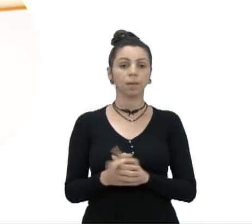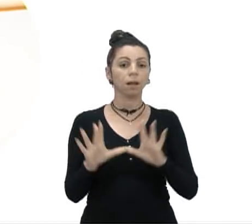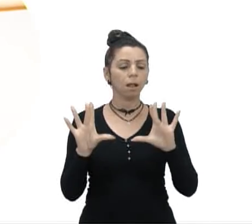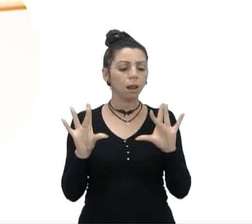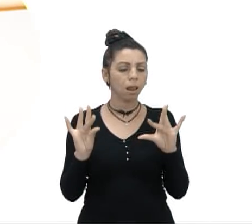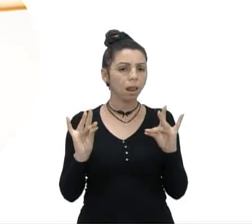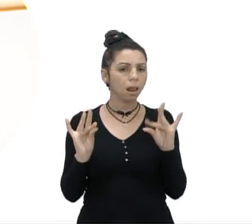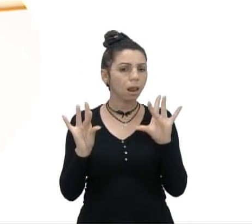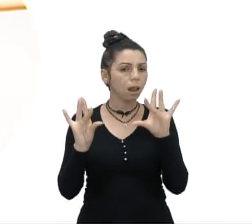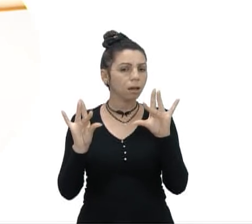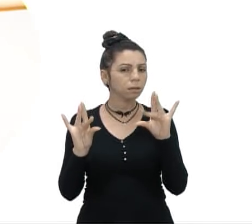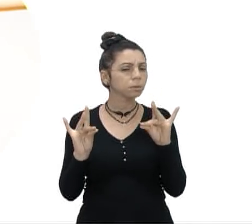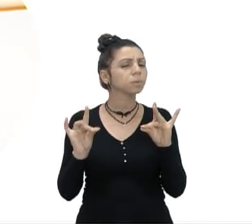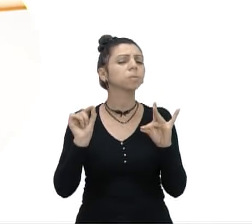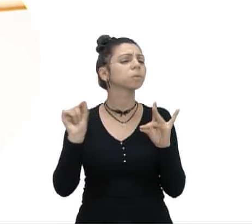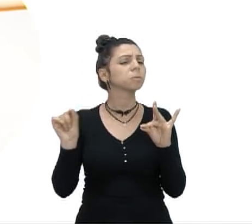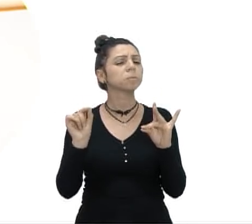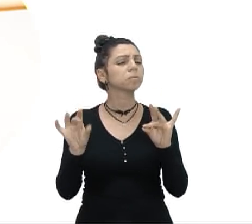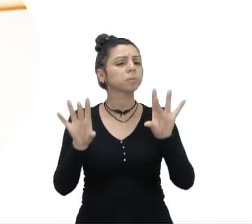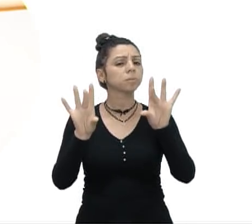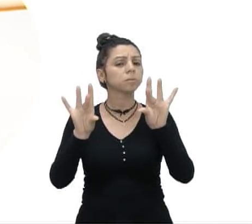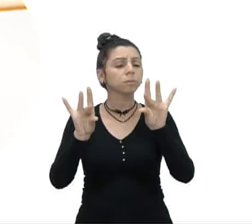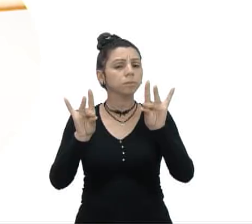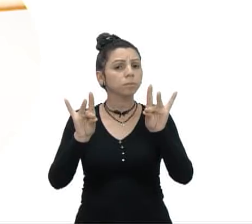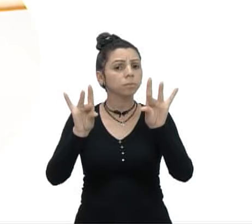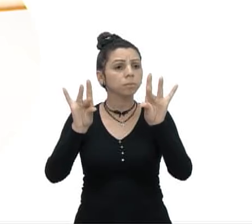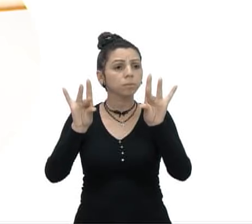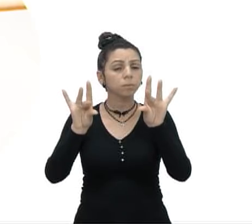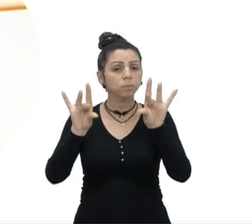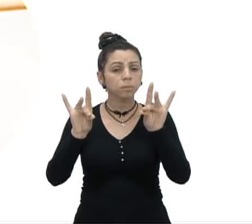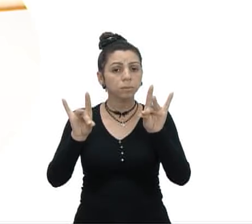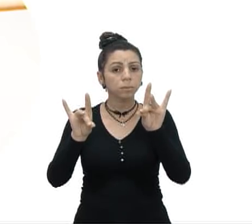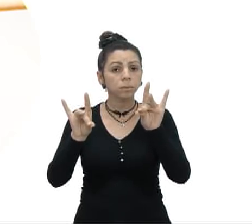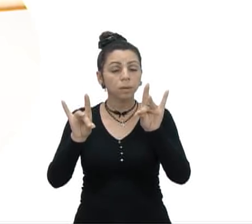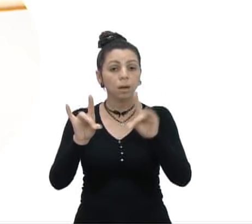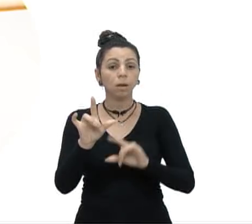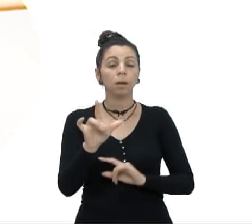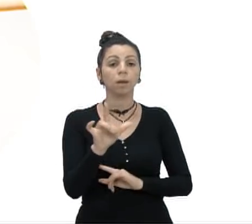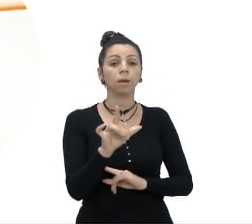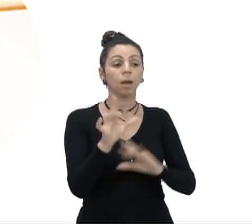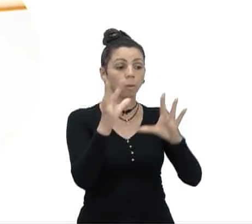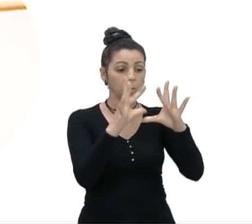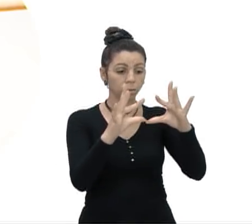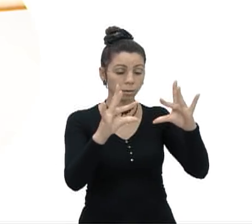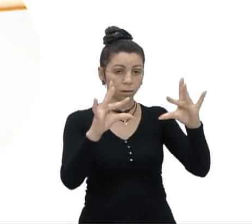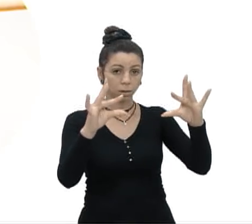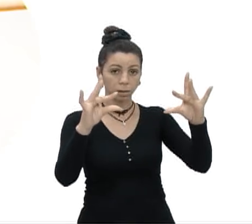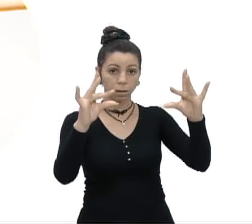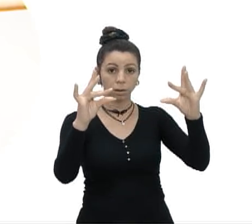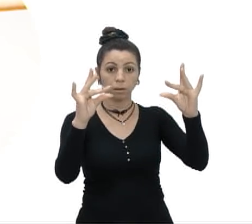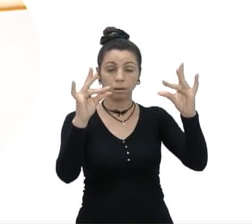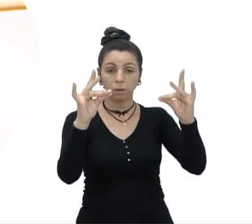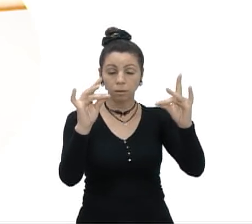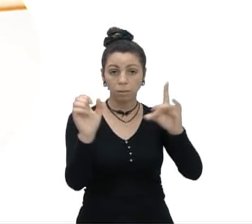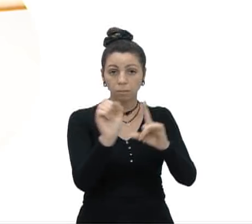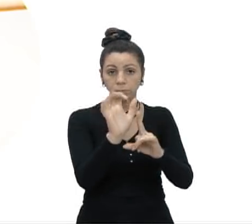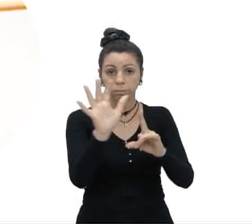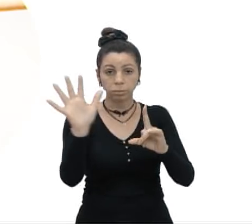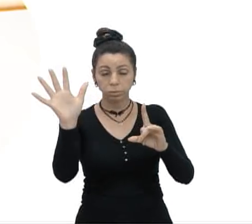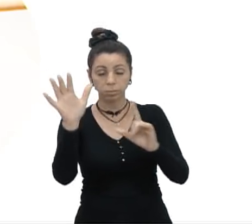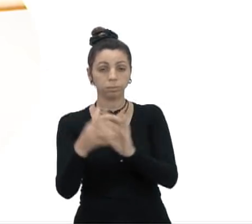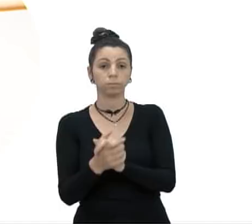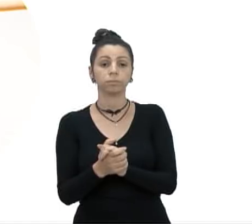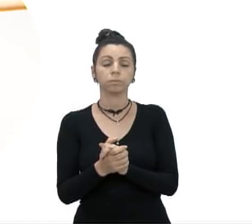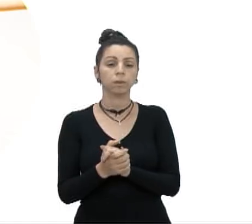Viscosidade. O que é viscosidade? É a resistência de um líquido ao escoamento. Vocês já perceberam que alguns líquidos,